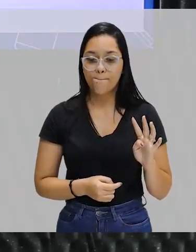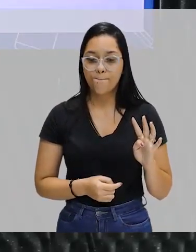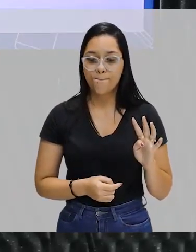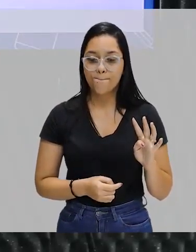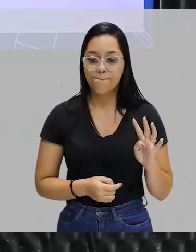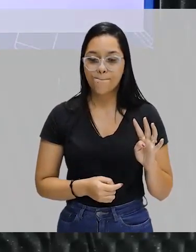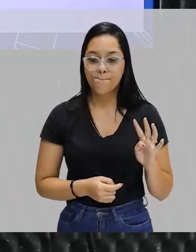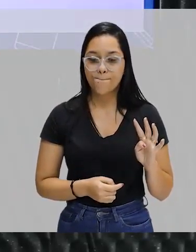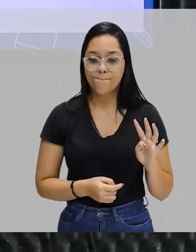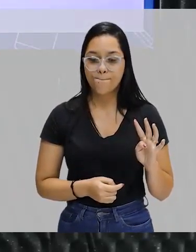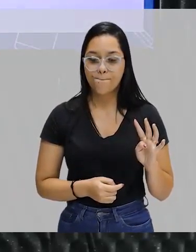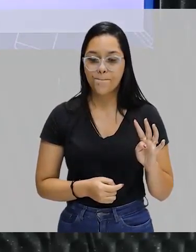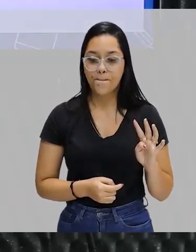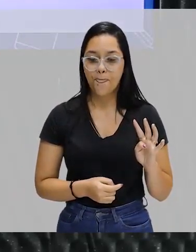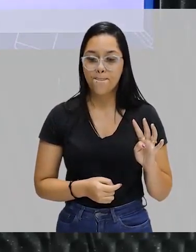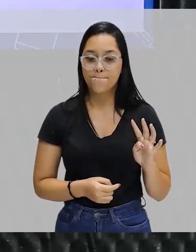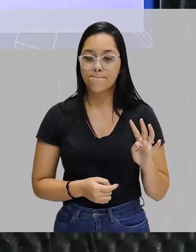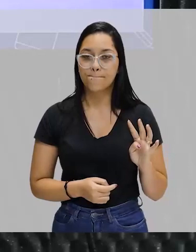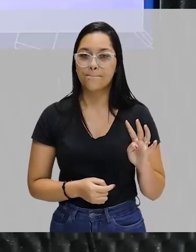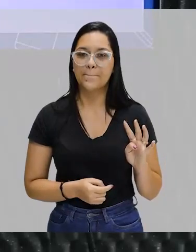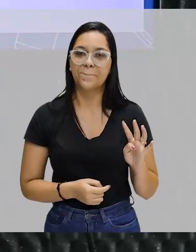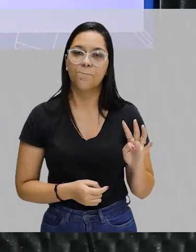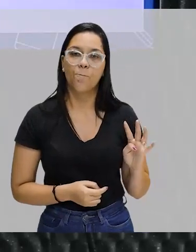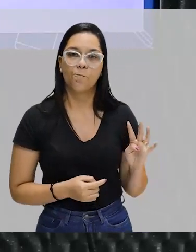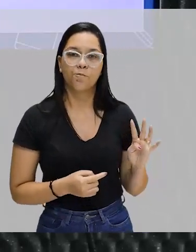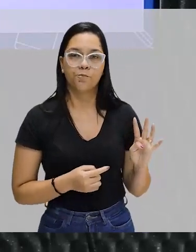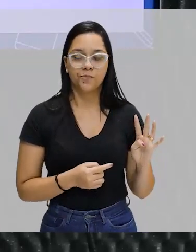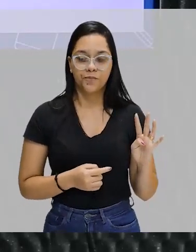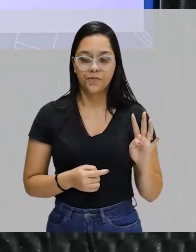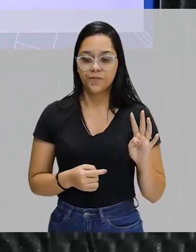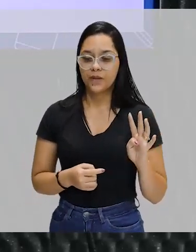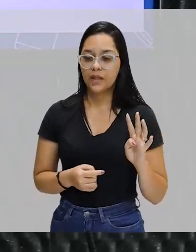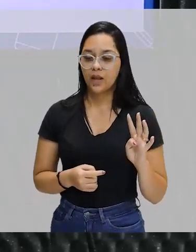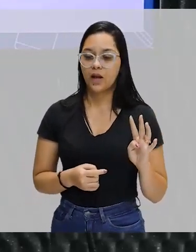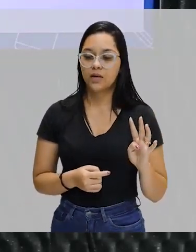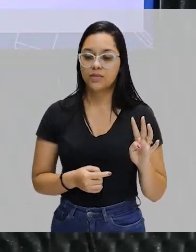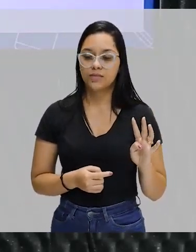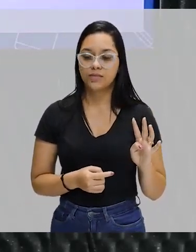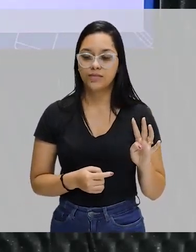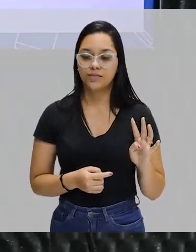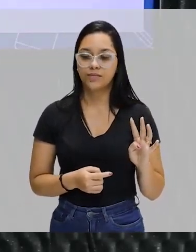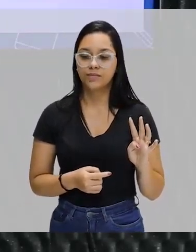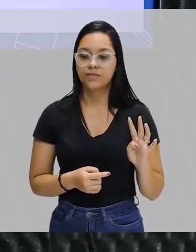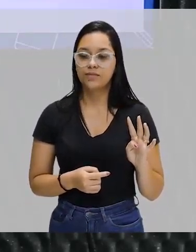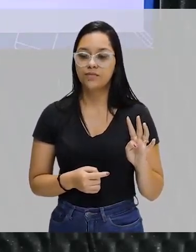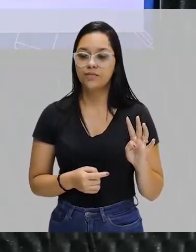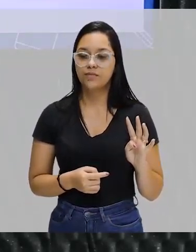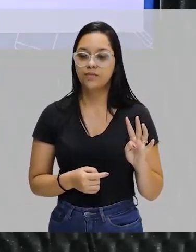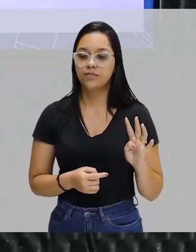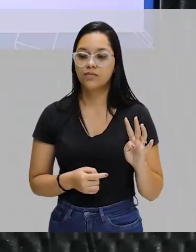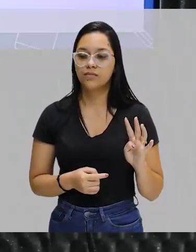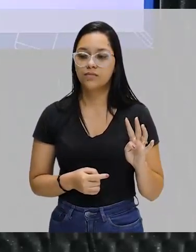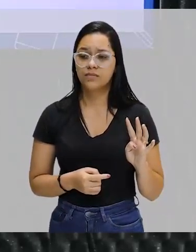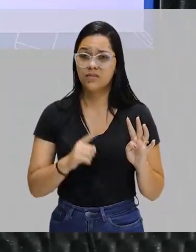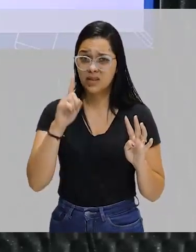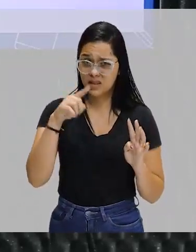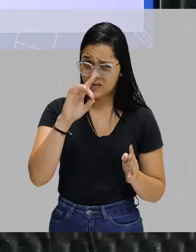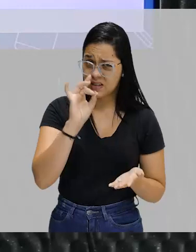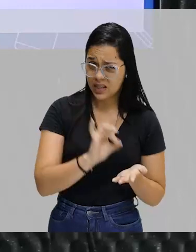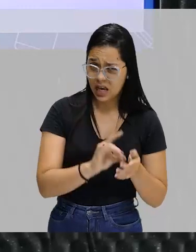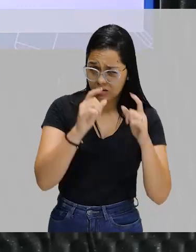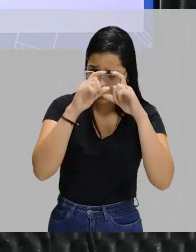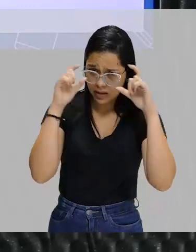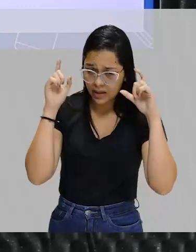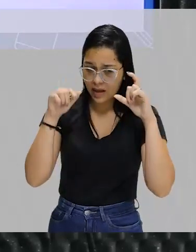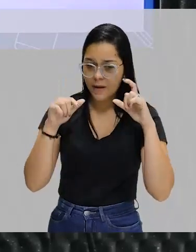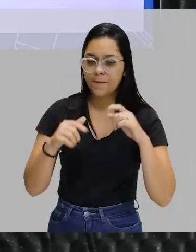policial e pode indicar que crianças ou adolescentes também estão sujeitas a cometer crime. Será que foi por isso que